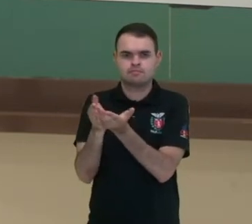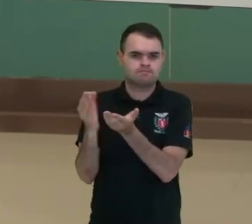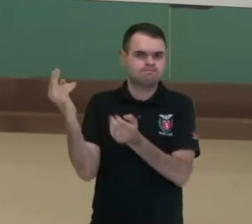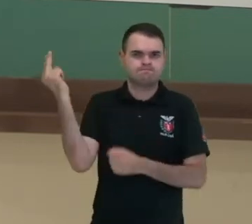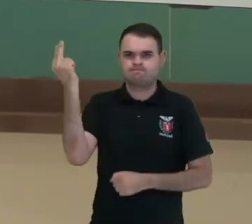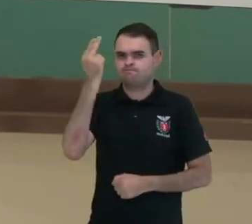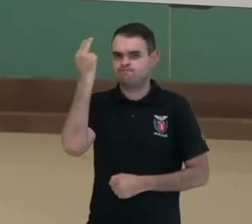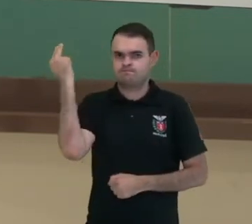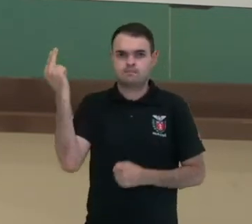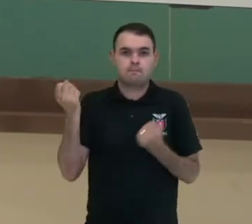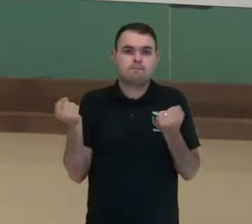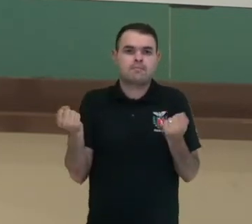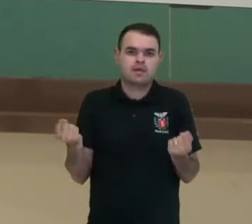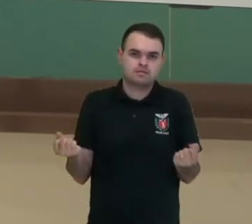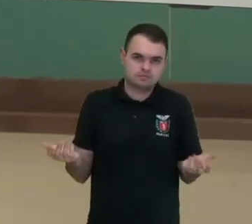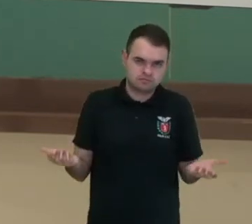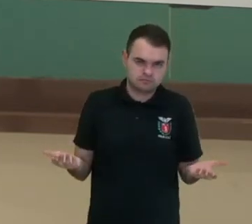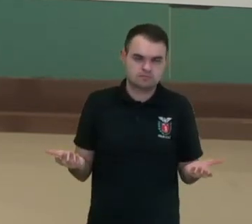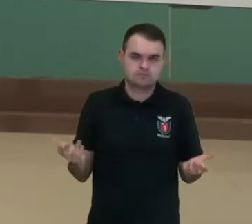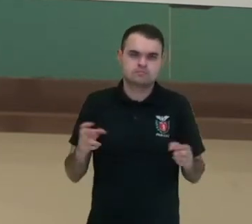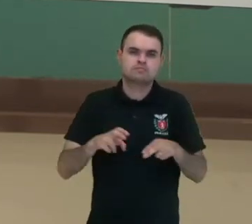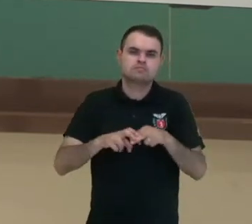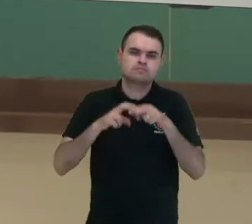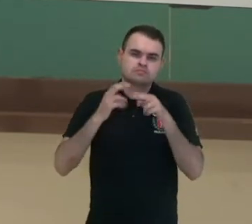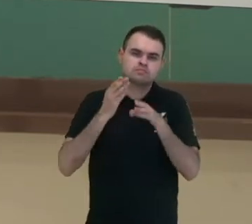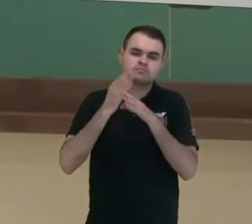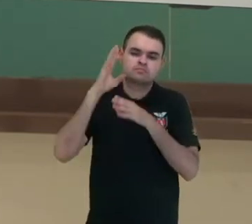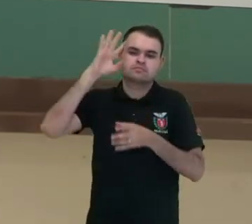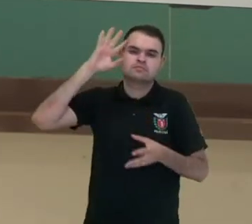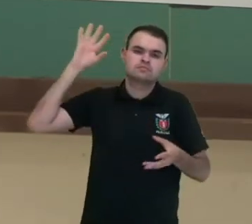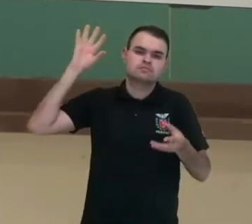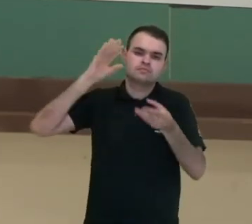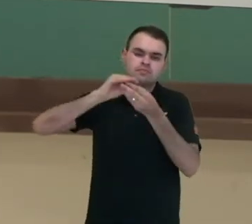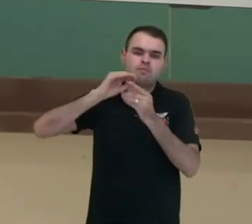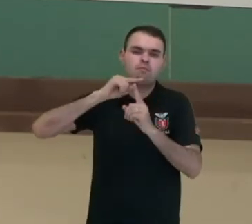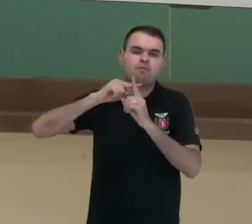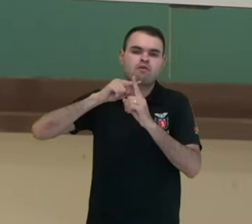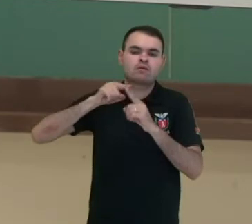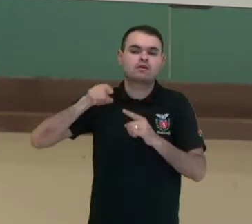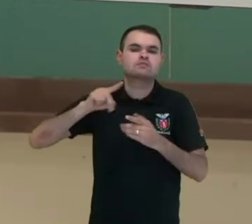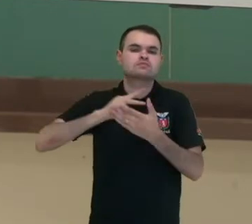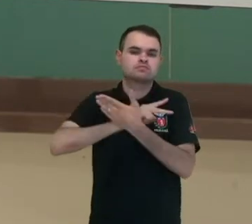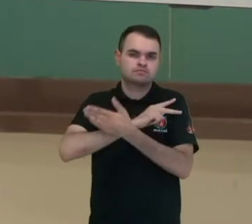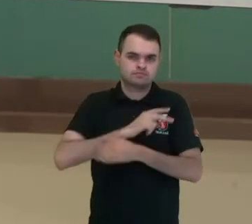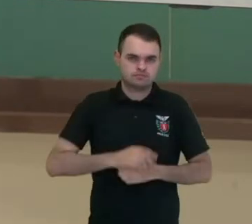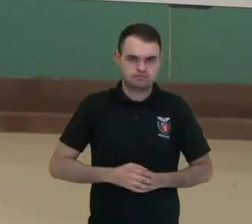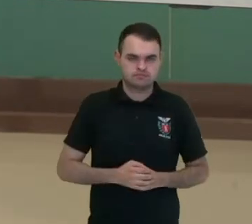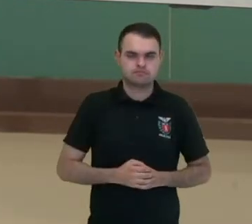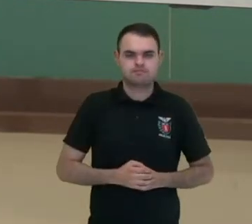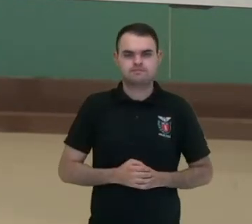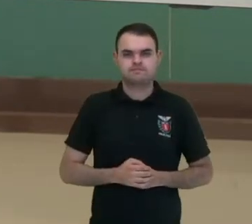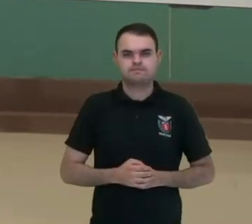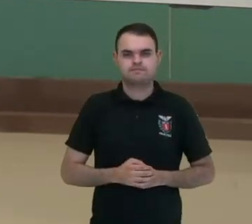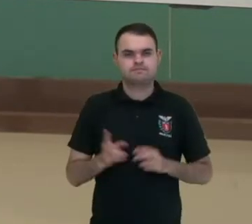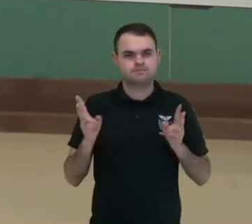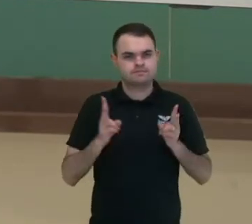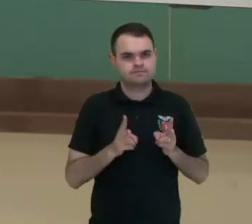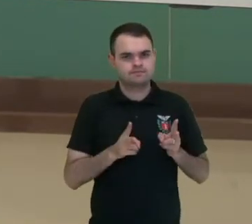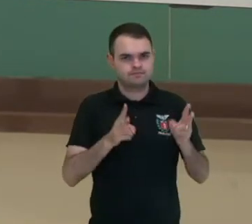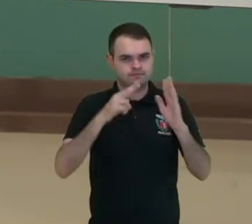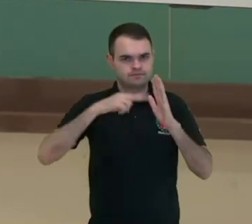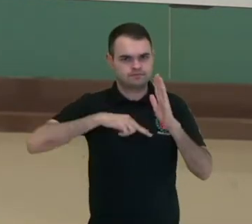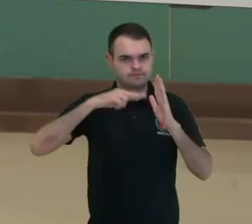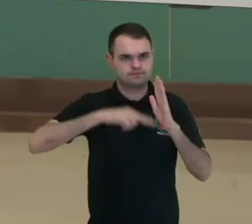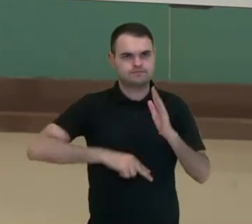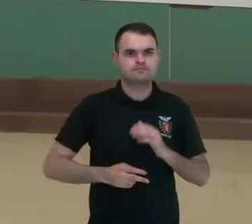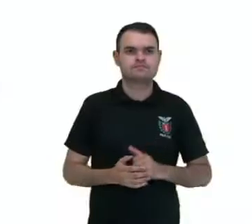pessoas, do peso e etc. Então, não fica muito difícil de inferir o porquê que isso acontece. Continuação da leitura,